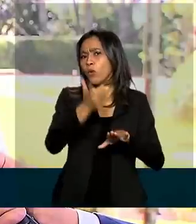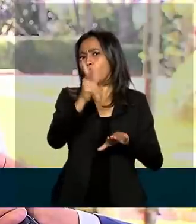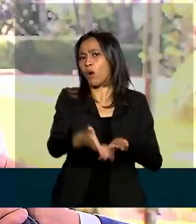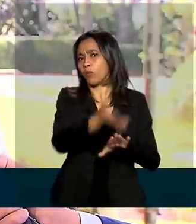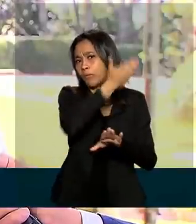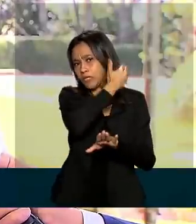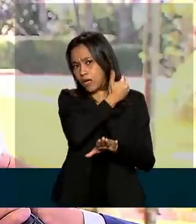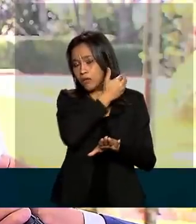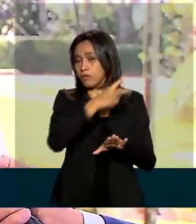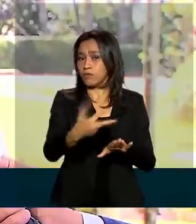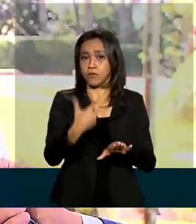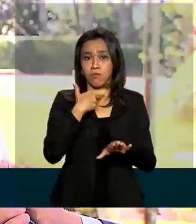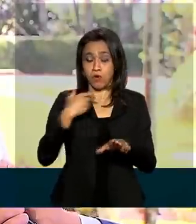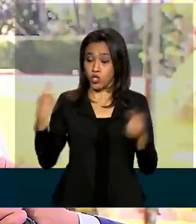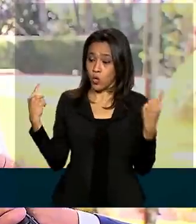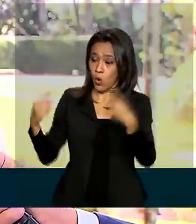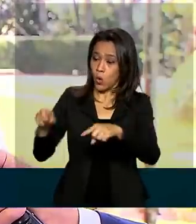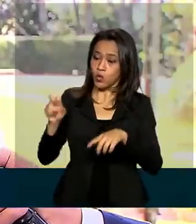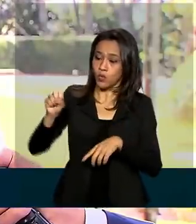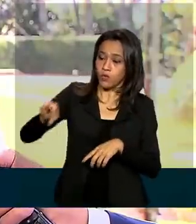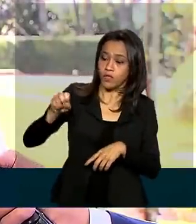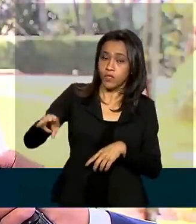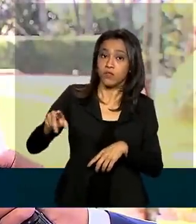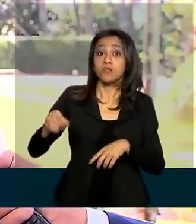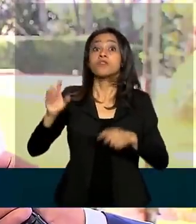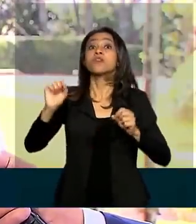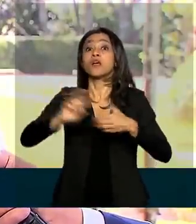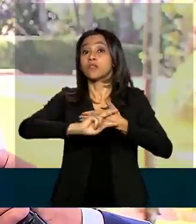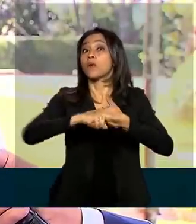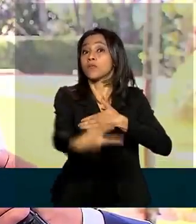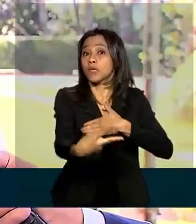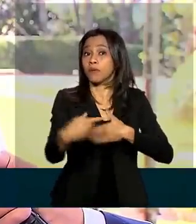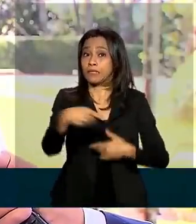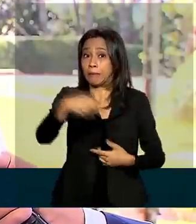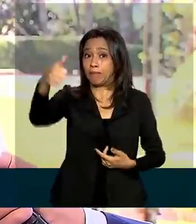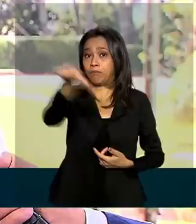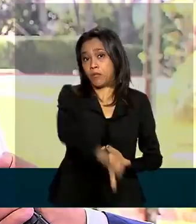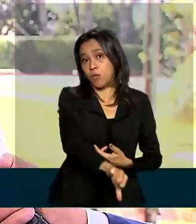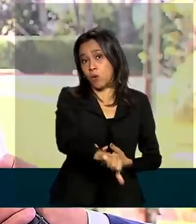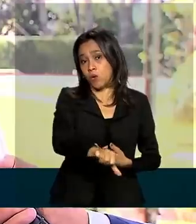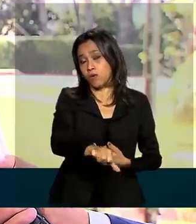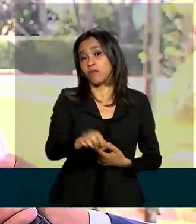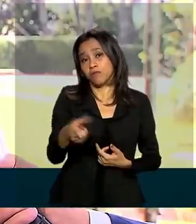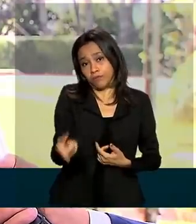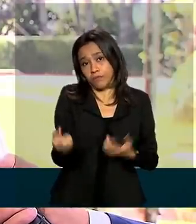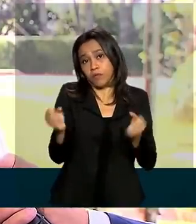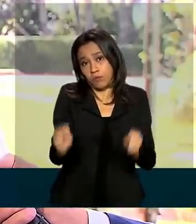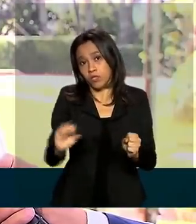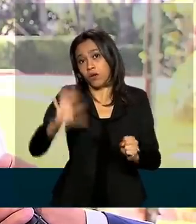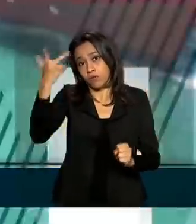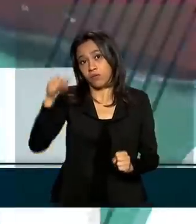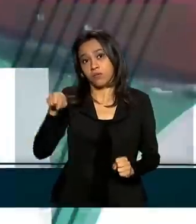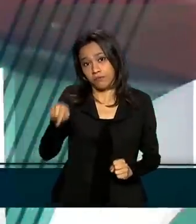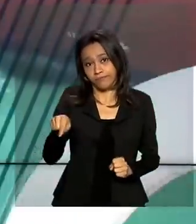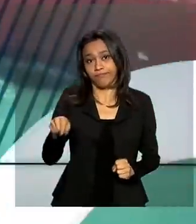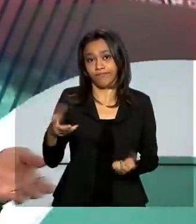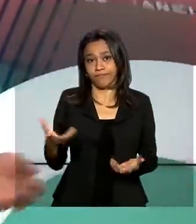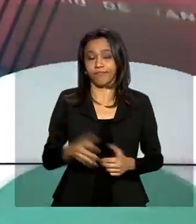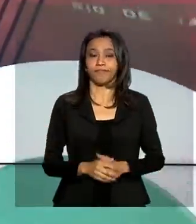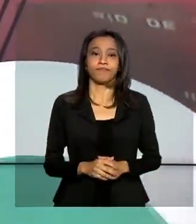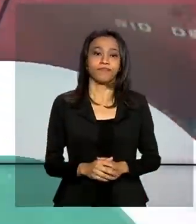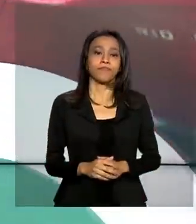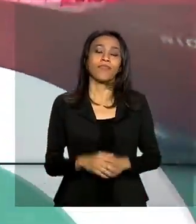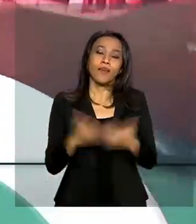não se pode combater o vírus onde o efeito colateral desse combate é pior do que os danos causados pelo próprio isso